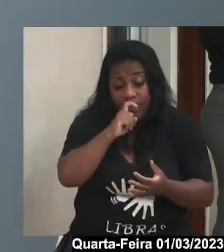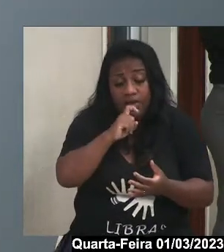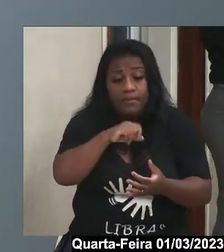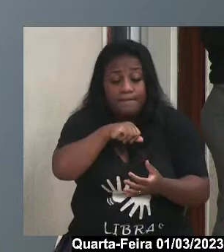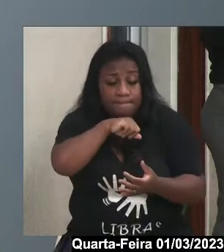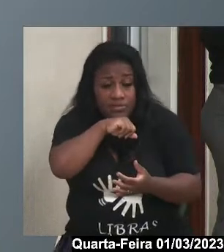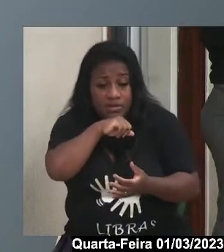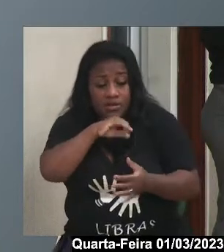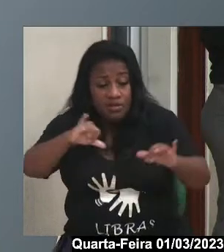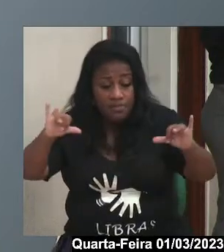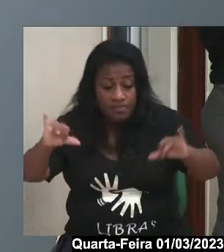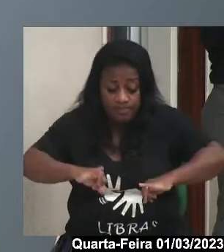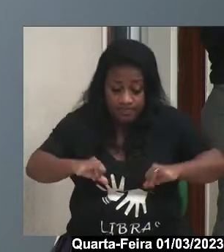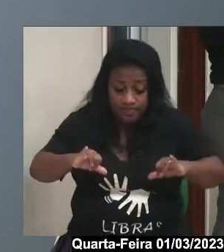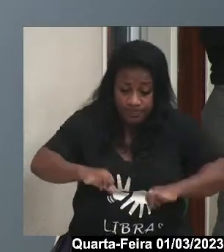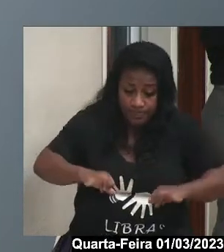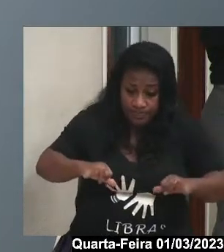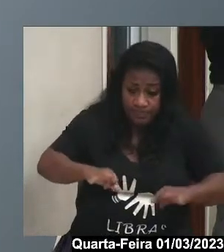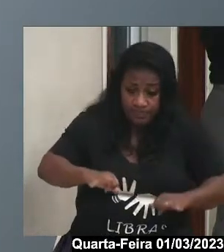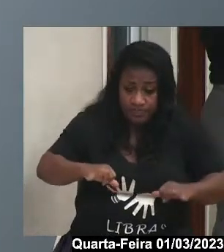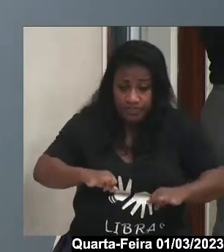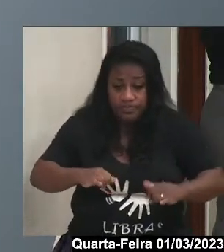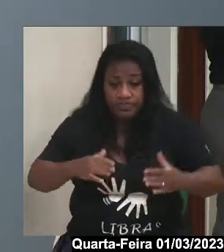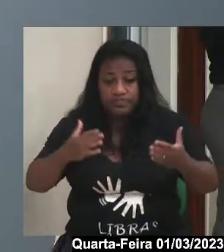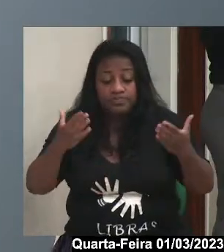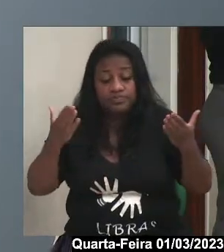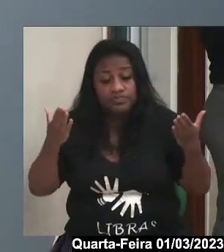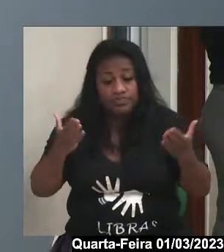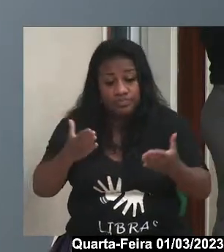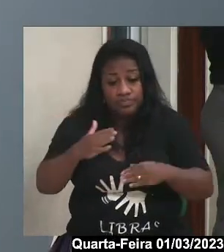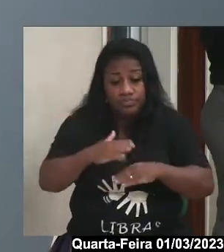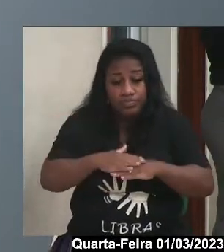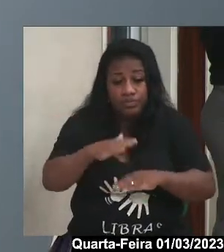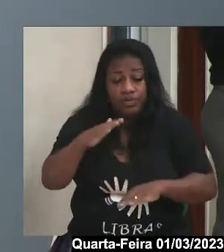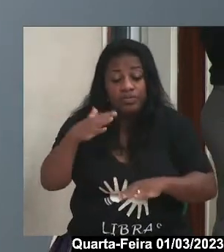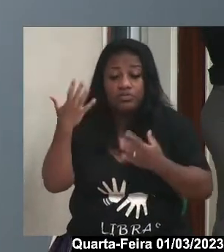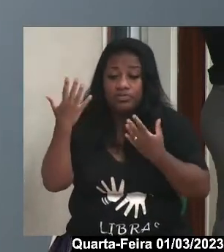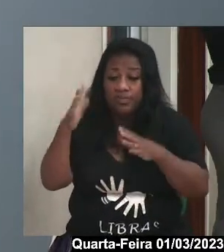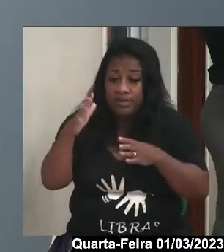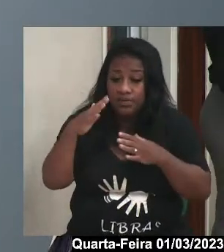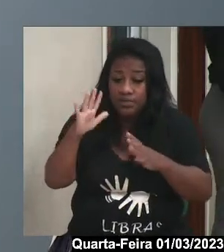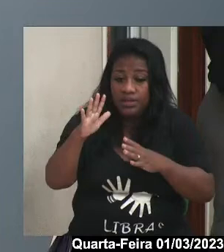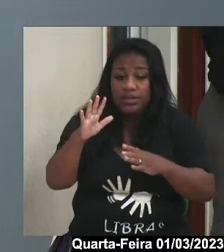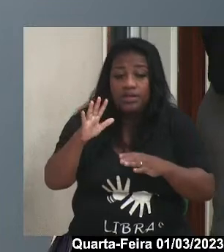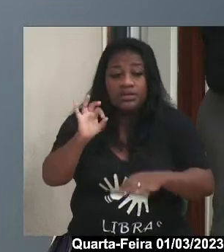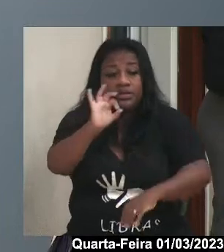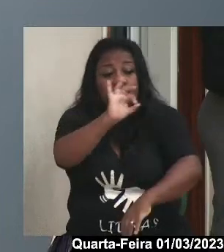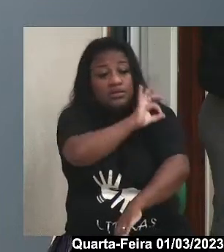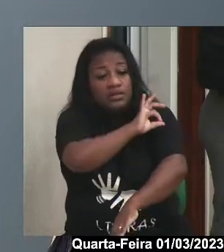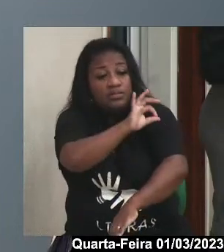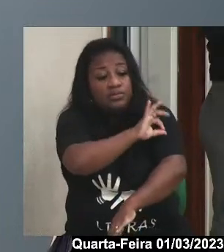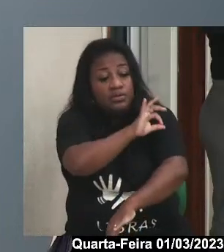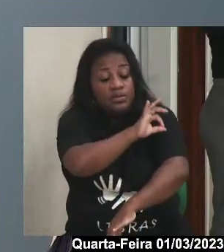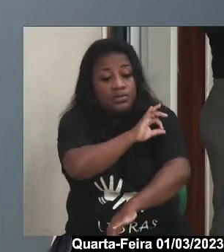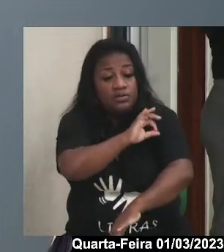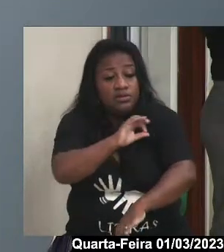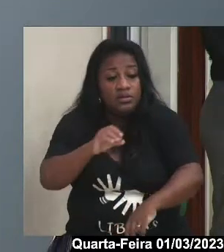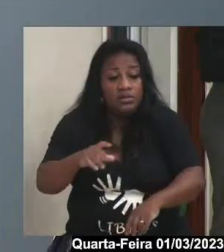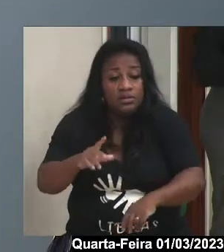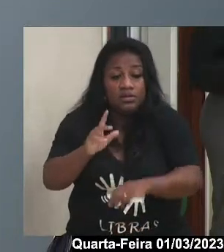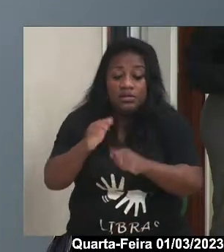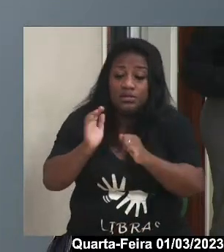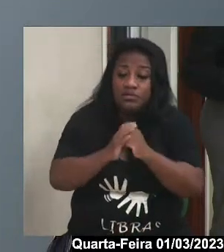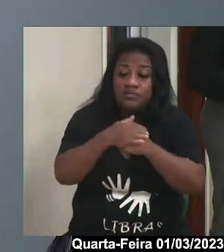pai e a mãe. Então, nossos sentimentos e a família e os meus parabéns ao GCM que poupou a vida